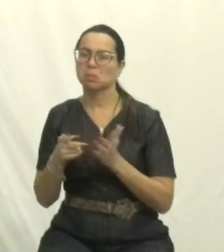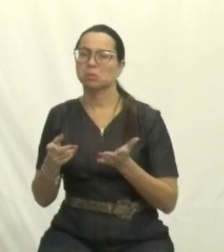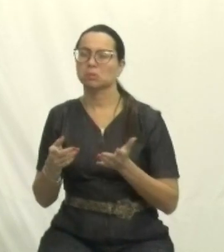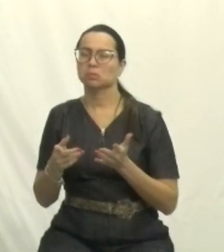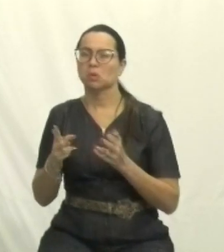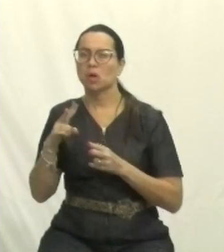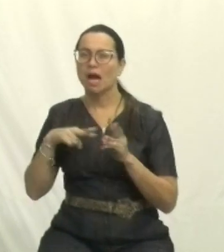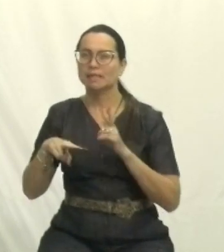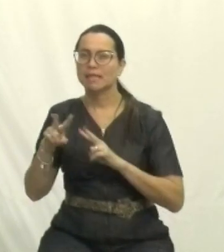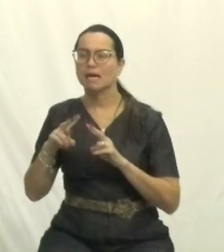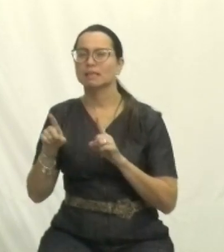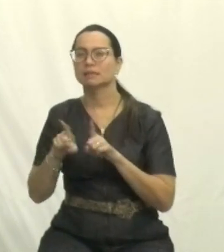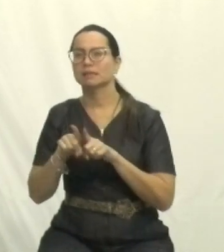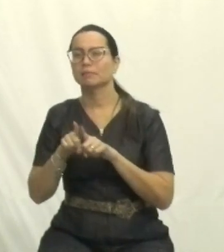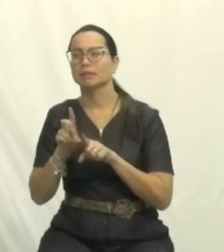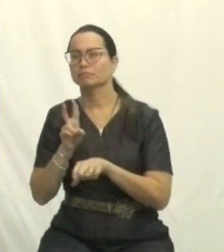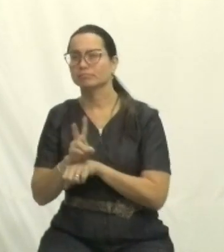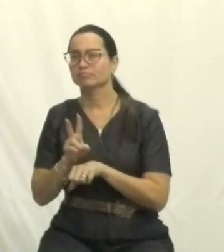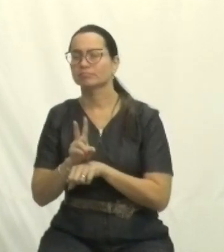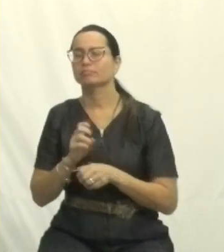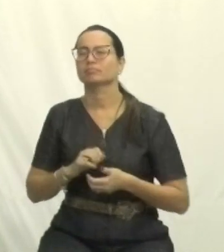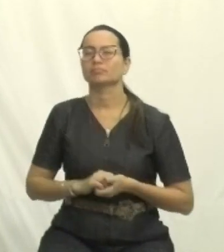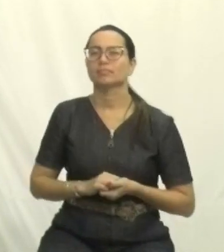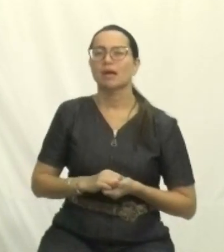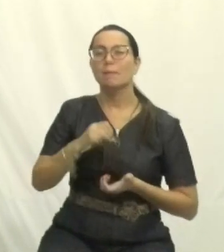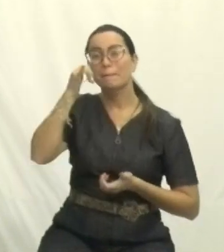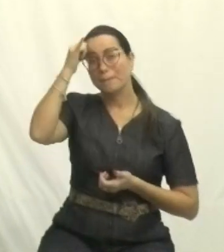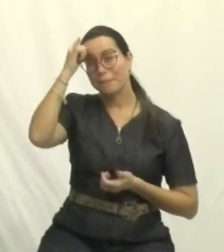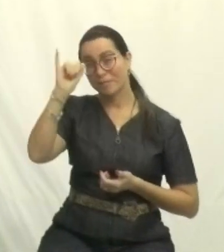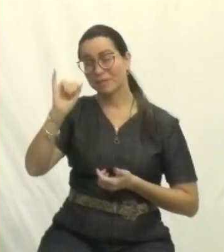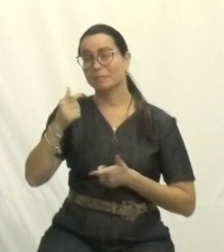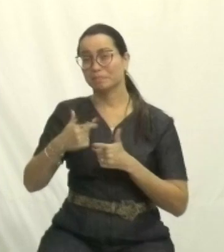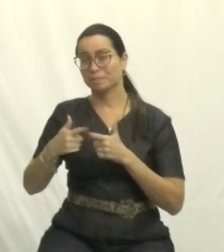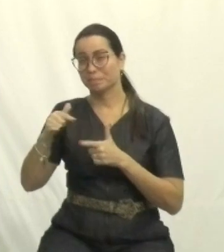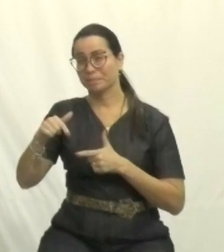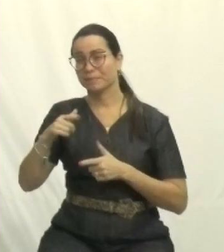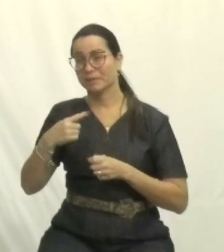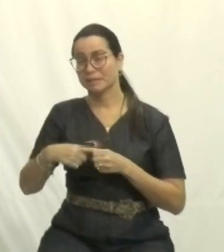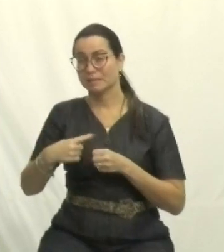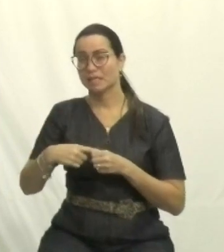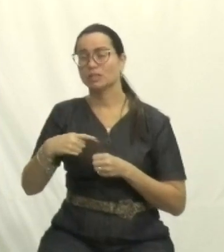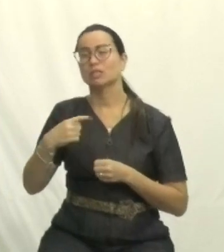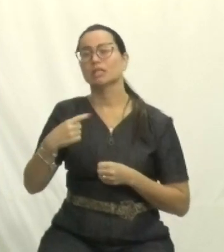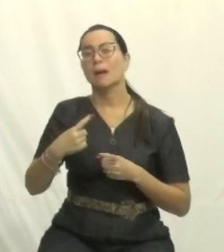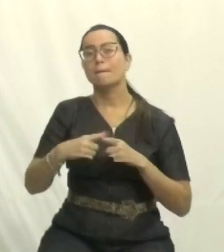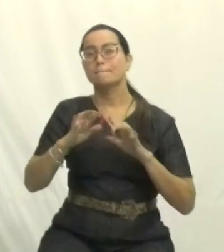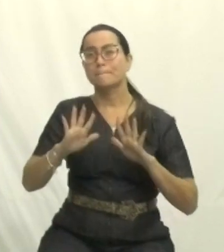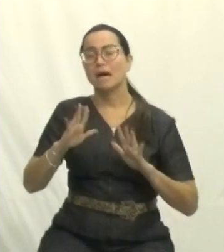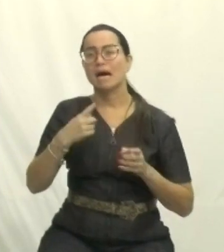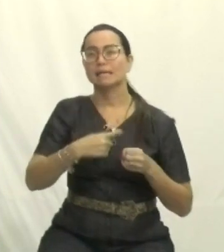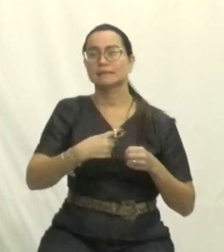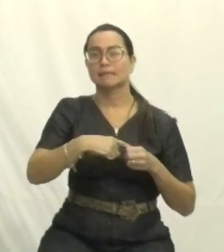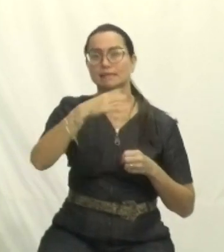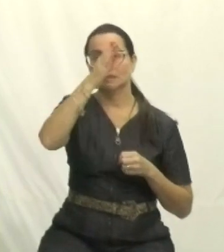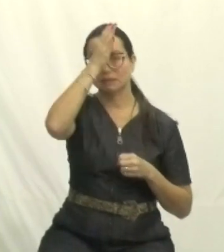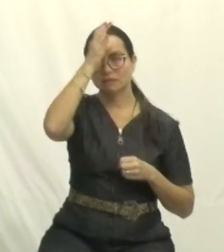parte de prevenção que a gente tem naquele município. Mas a cidade de Criciúma atende esses três municípios na parte